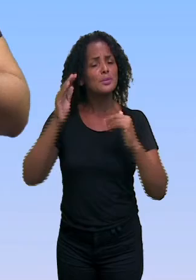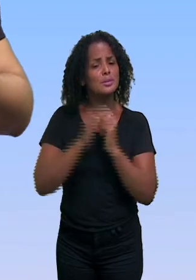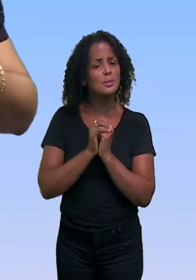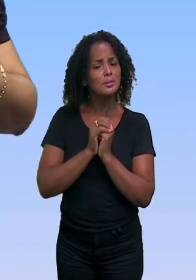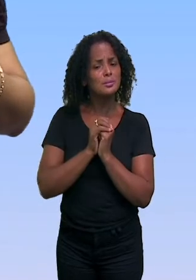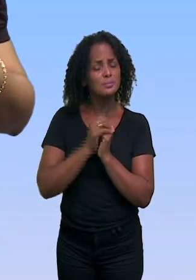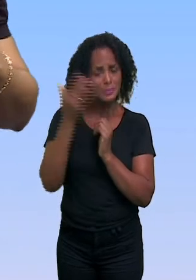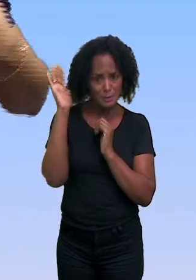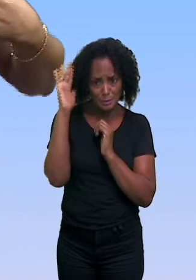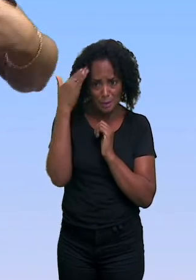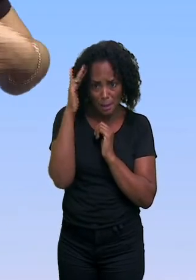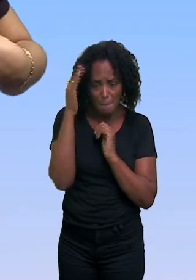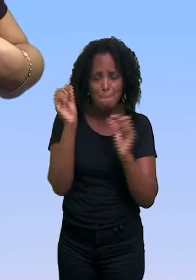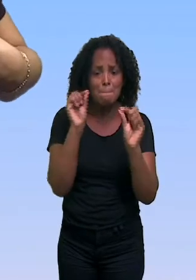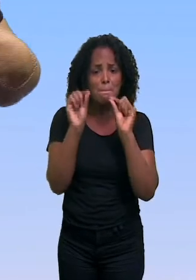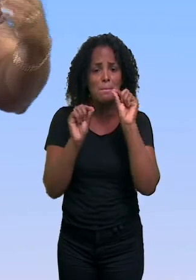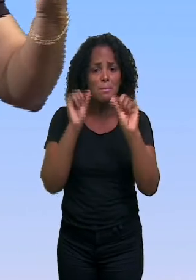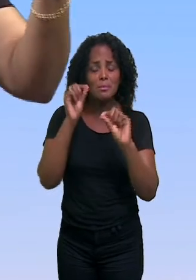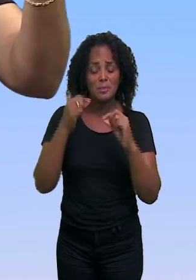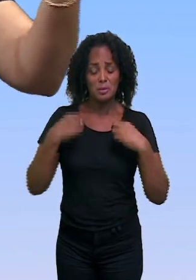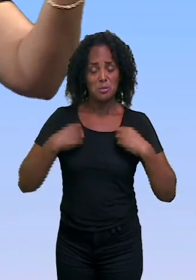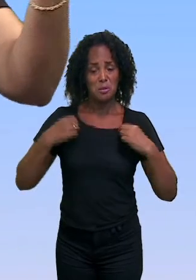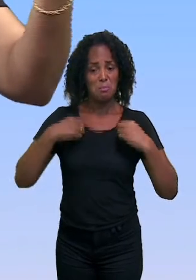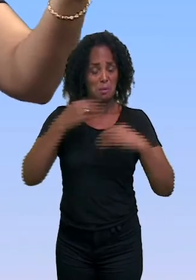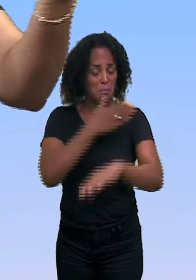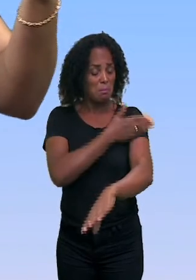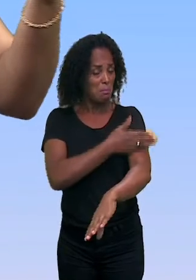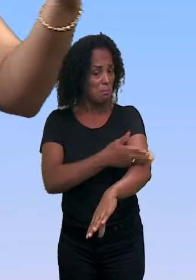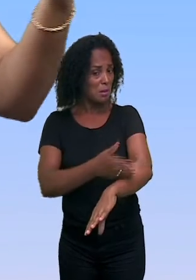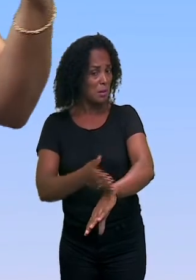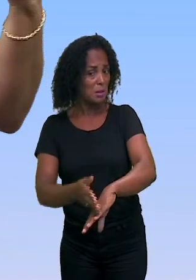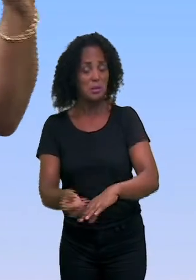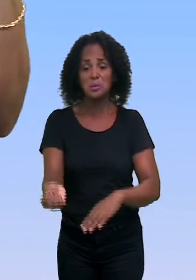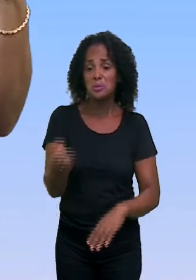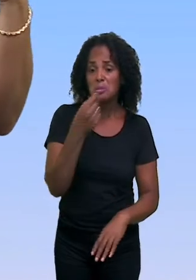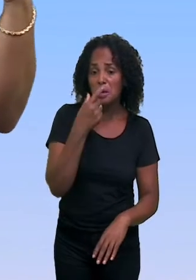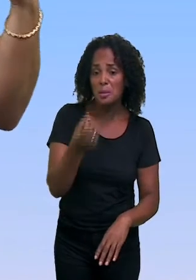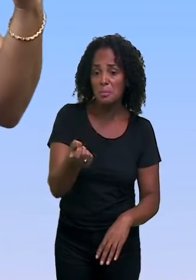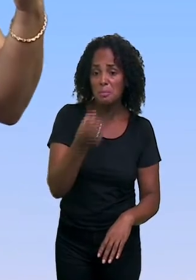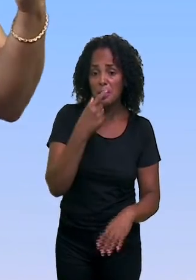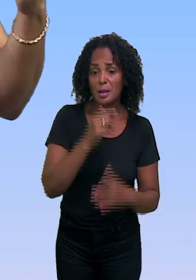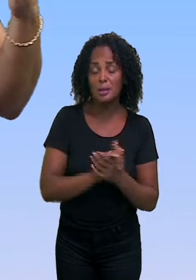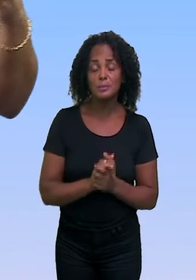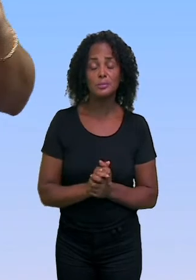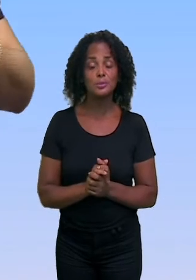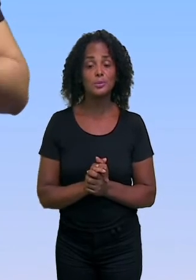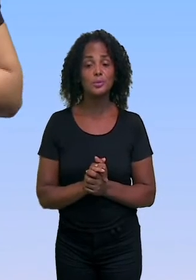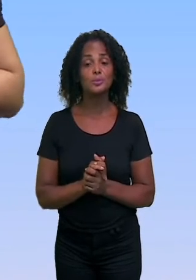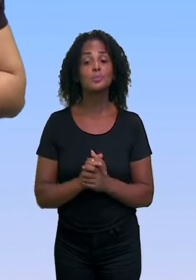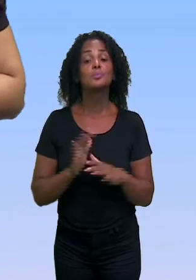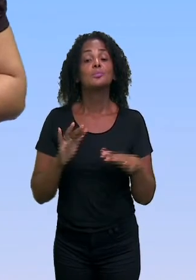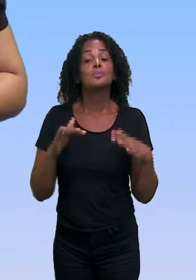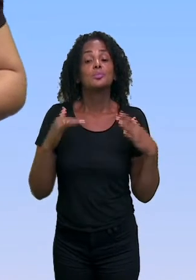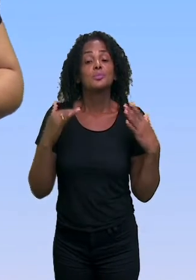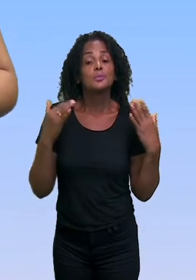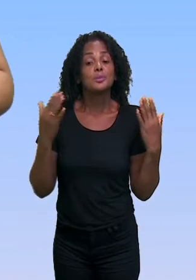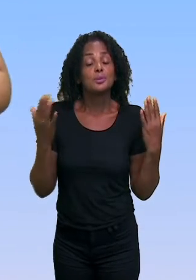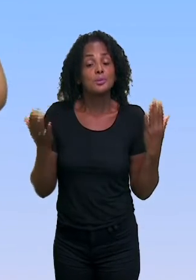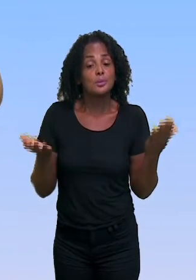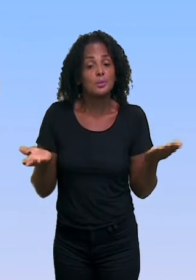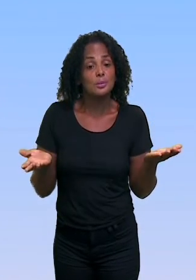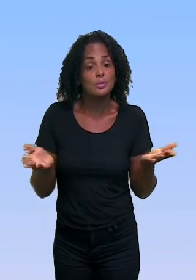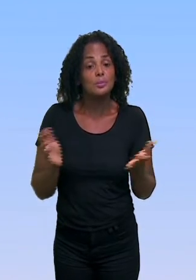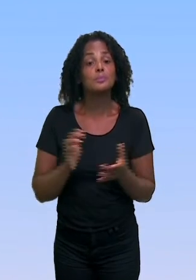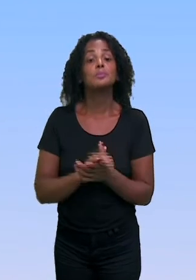essa gente olha alí vestida de branco com remédios nas mãos a muito bem